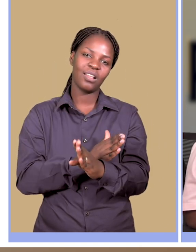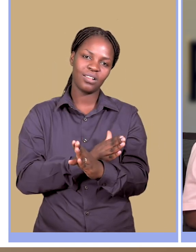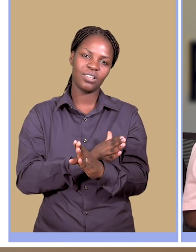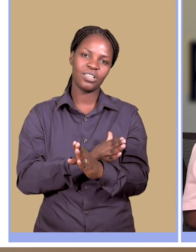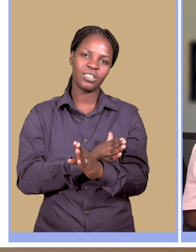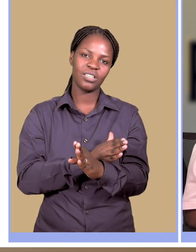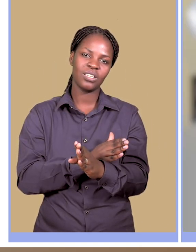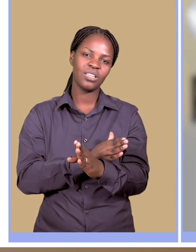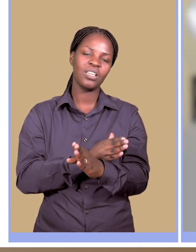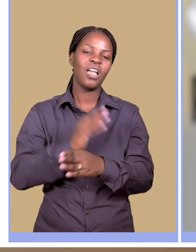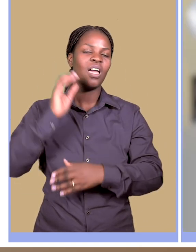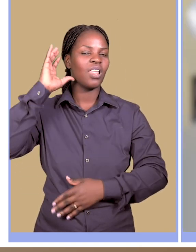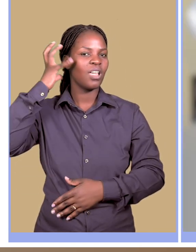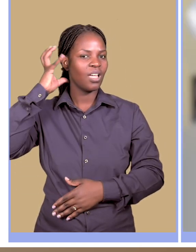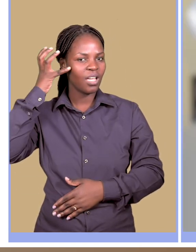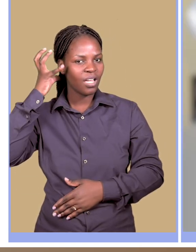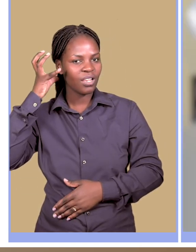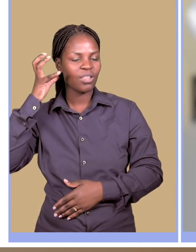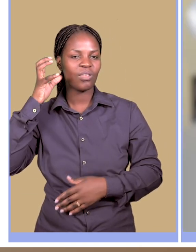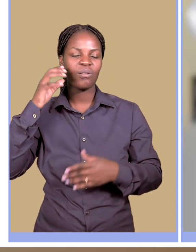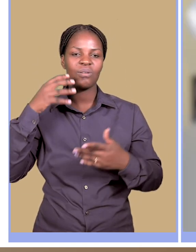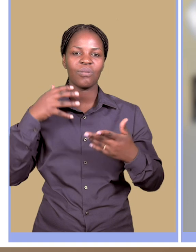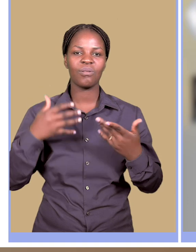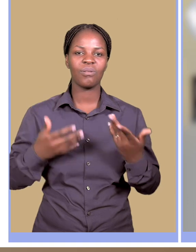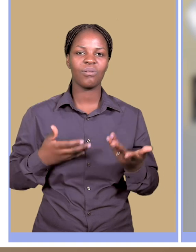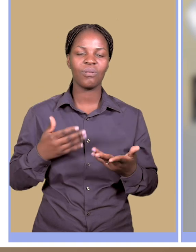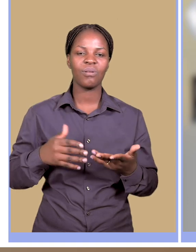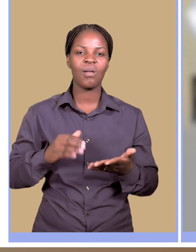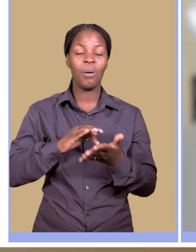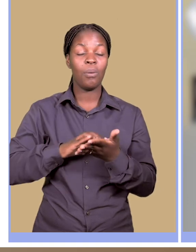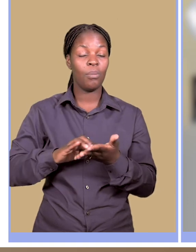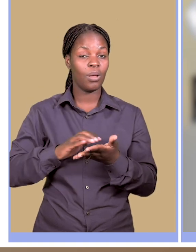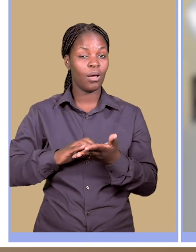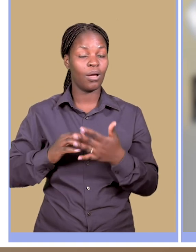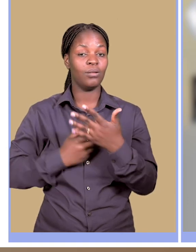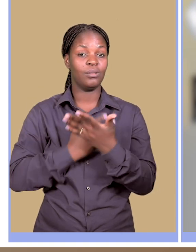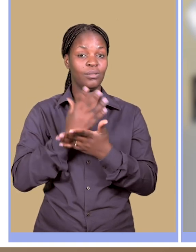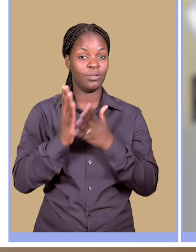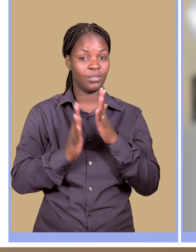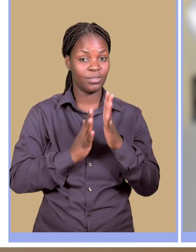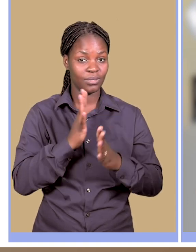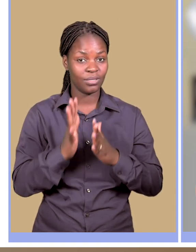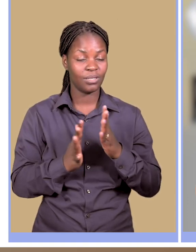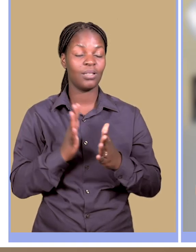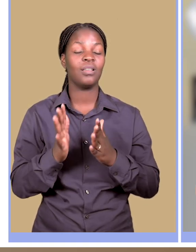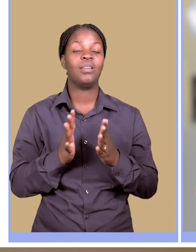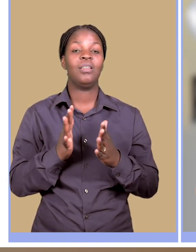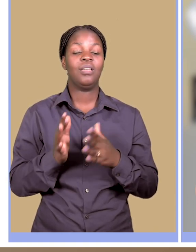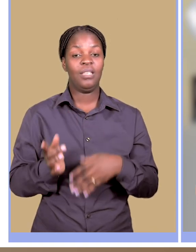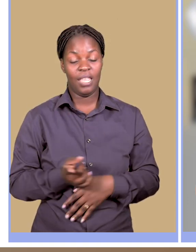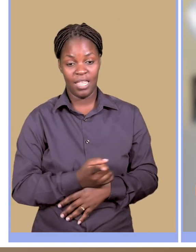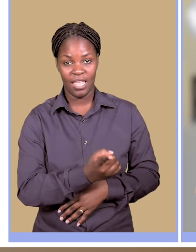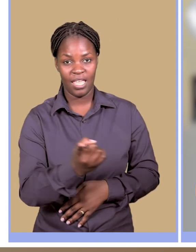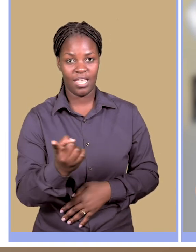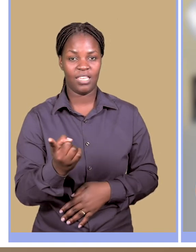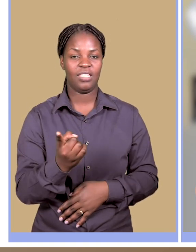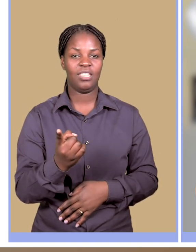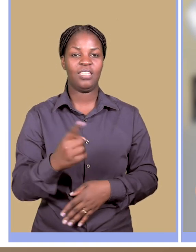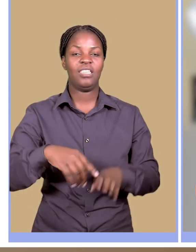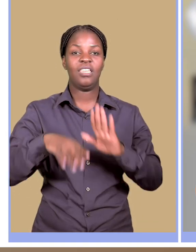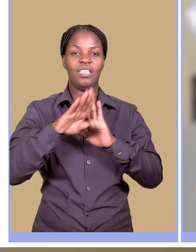prévio, o rádio, não é? Braille, língua de sinais, e